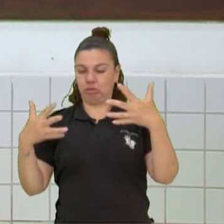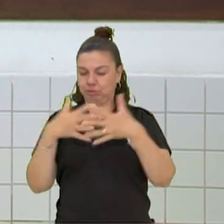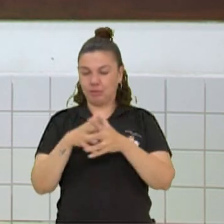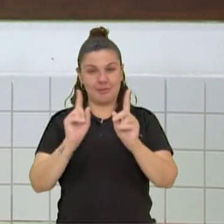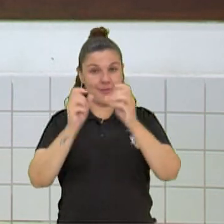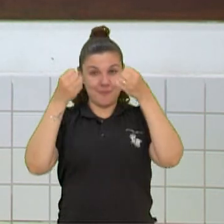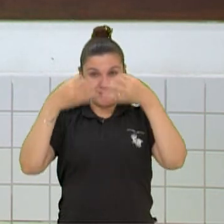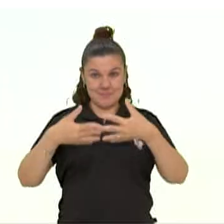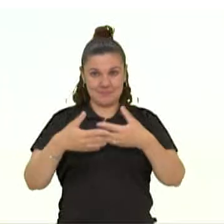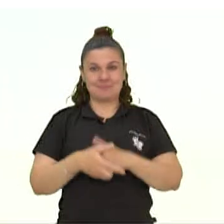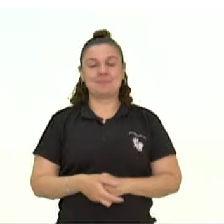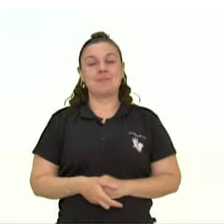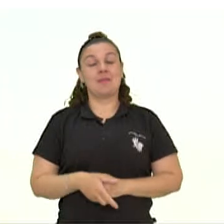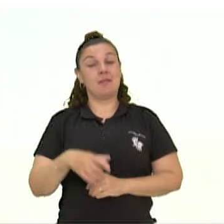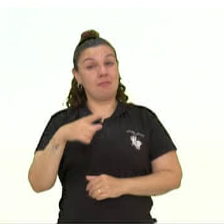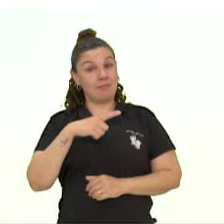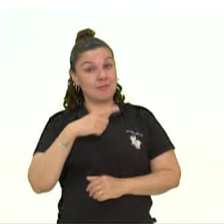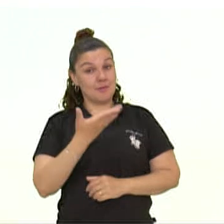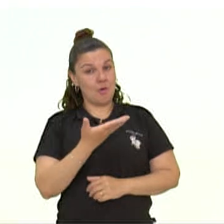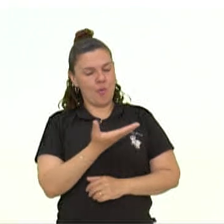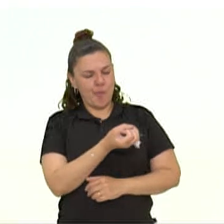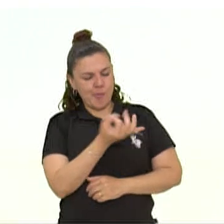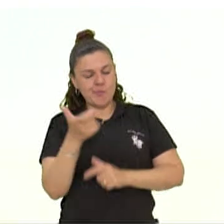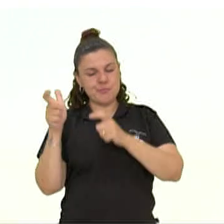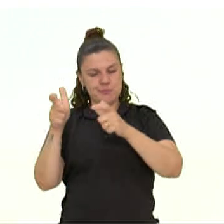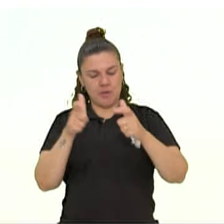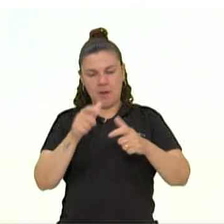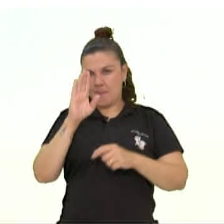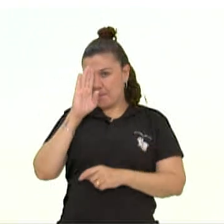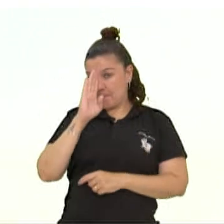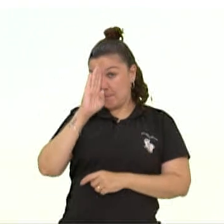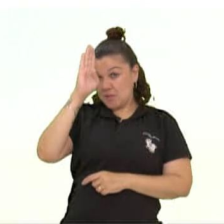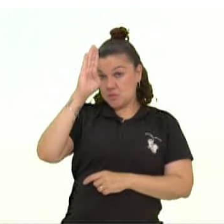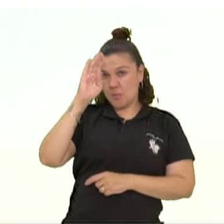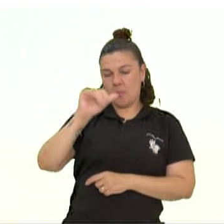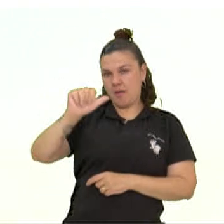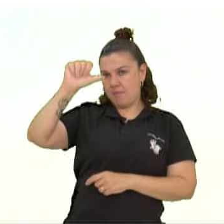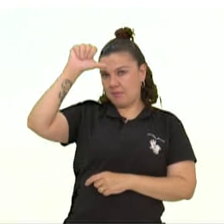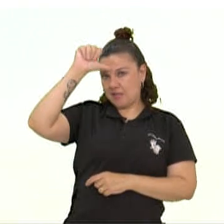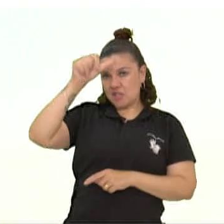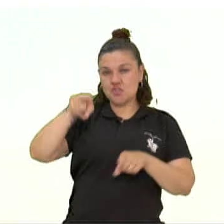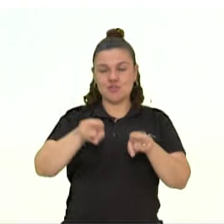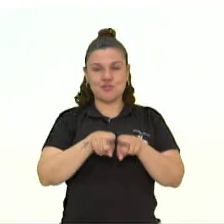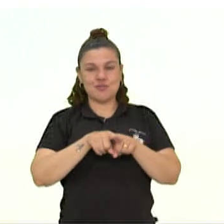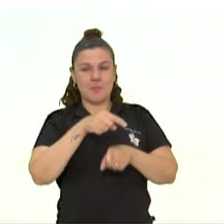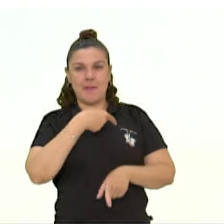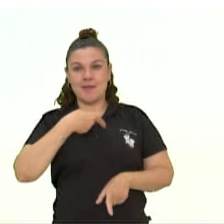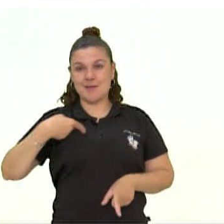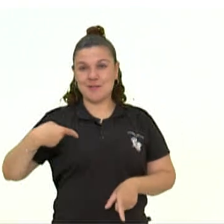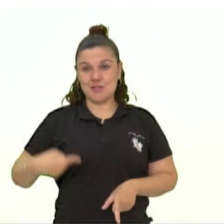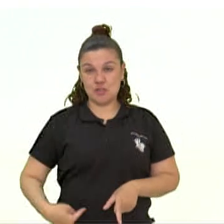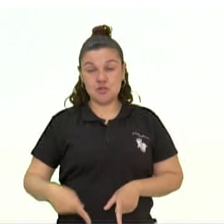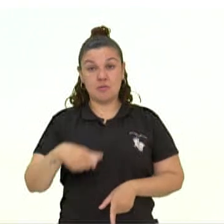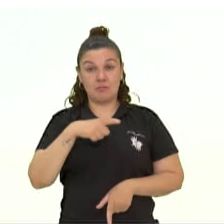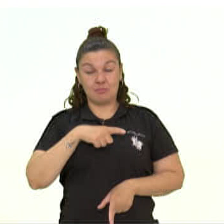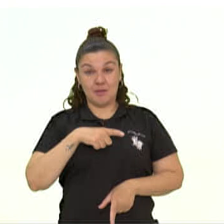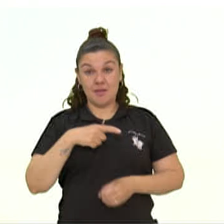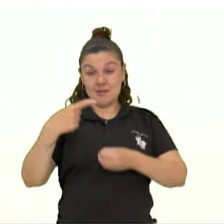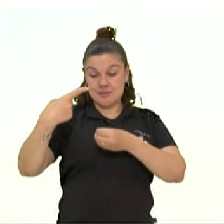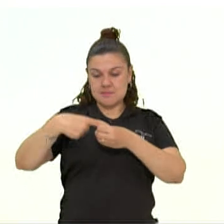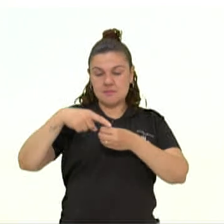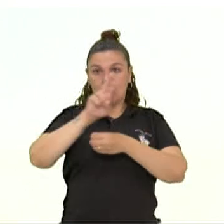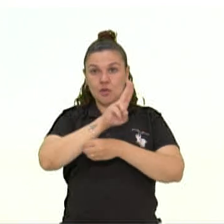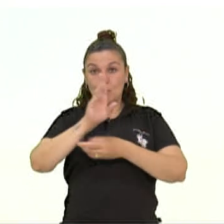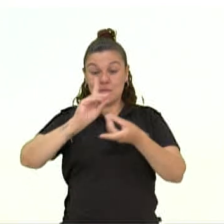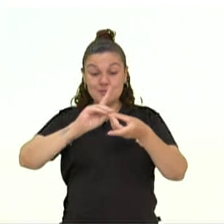Então nós temos em algumas regiões, principalmente da Índia e na China, nós temos cidades dinâmicas que